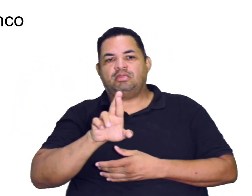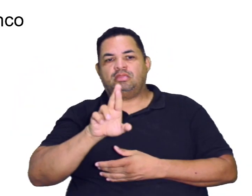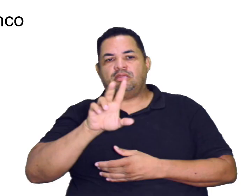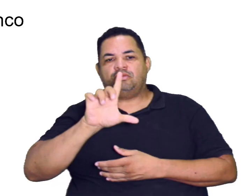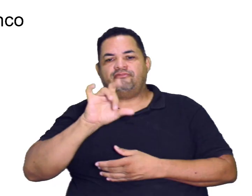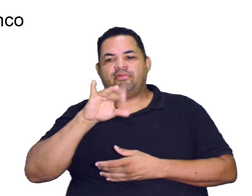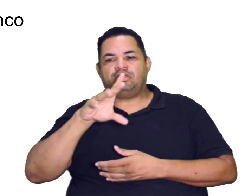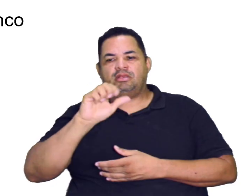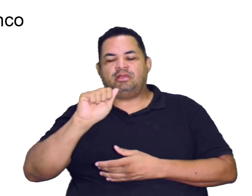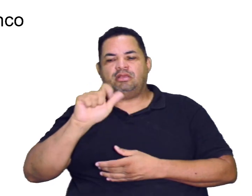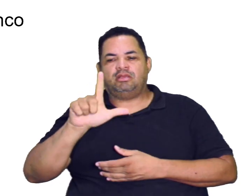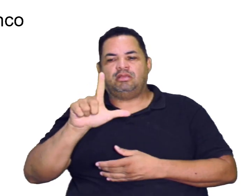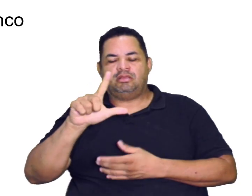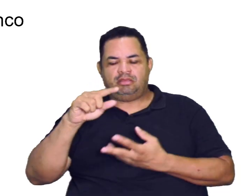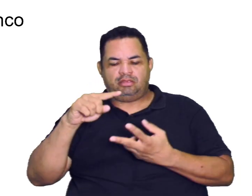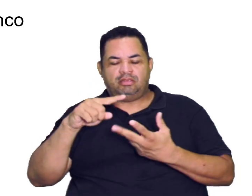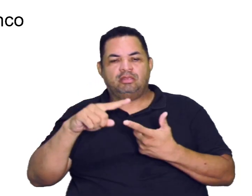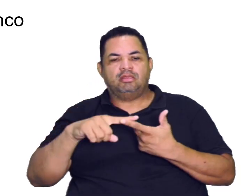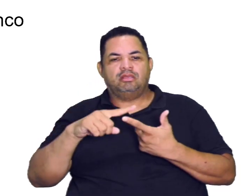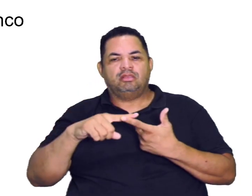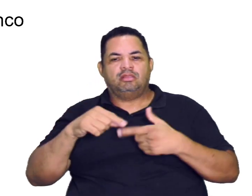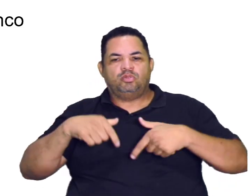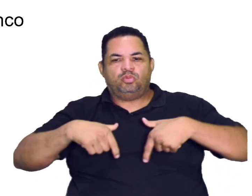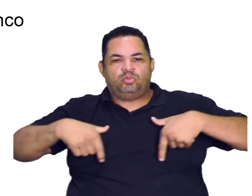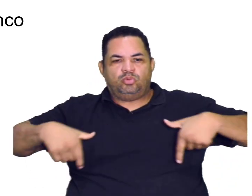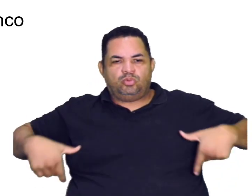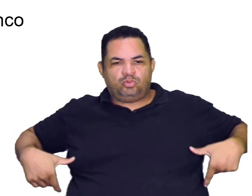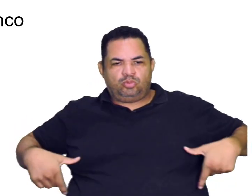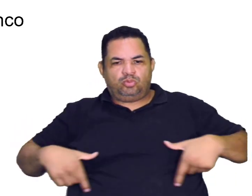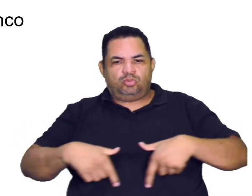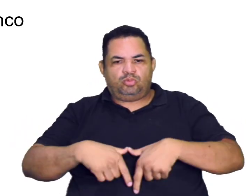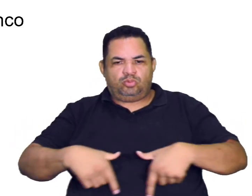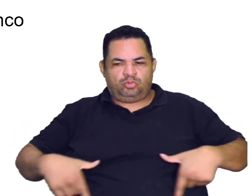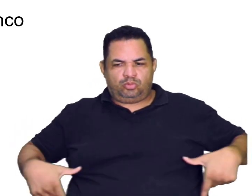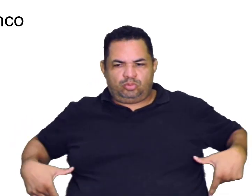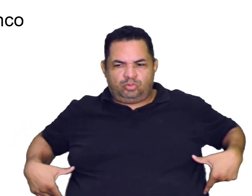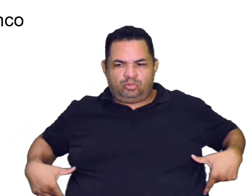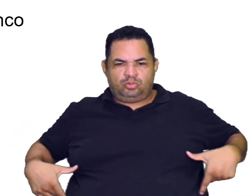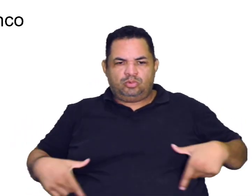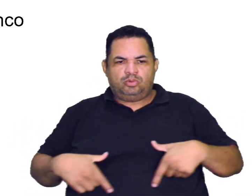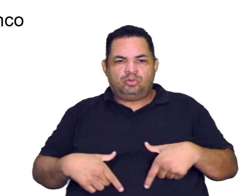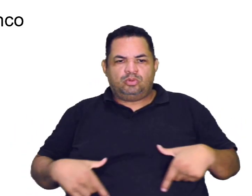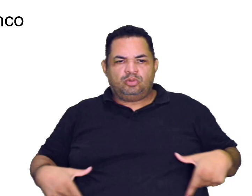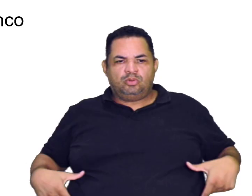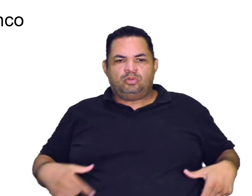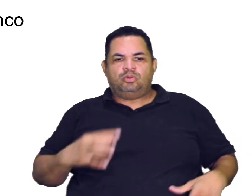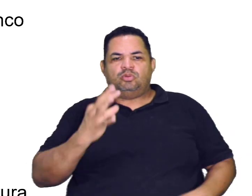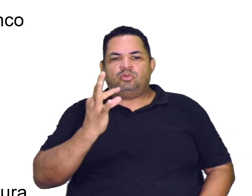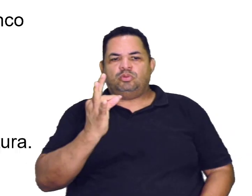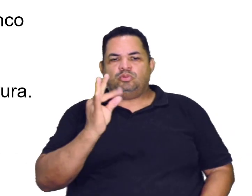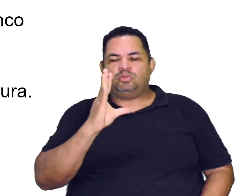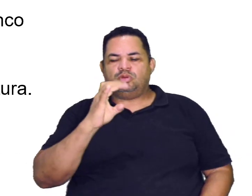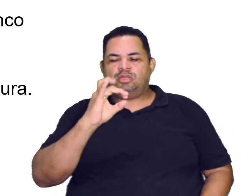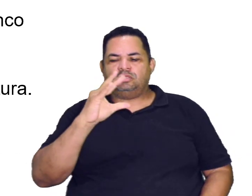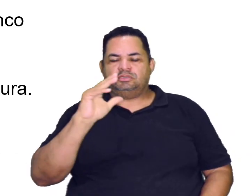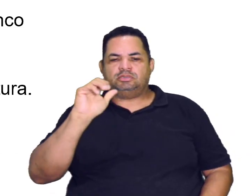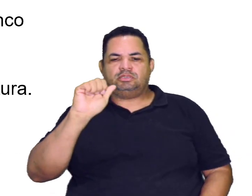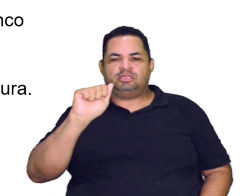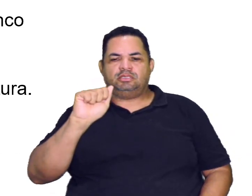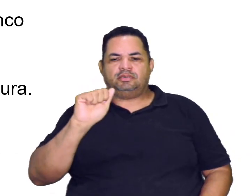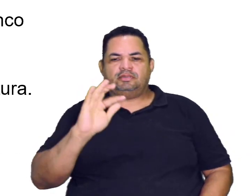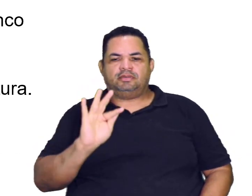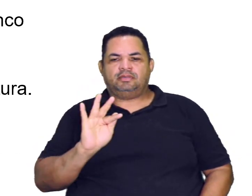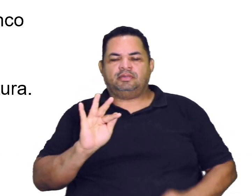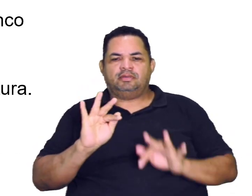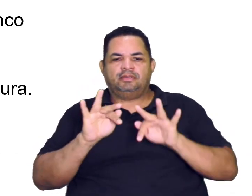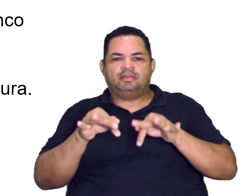nuca. A gente tem aí na região do tronco a coluna torácica, ok? E finalizando aqui